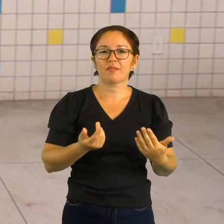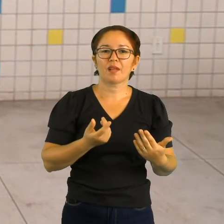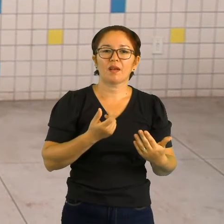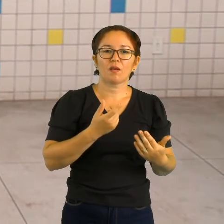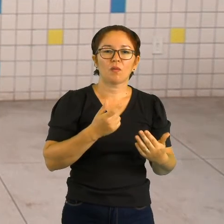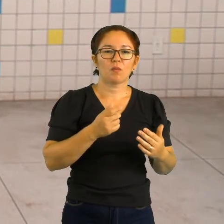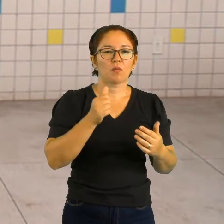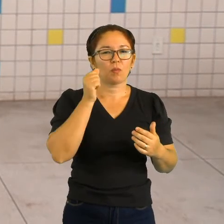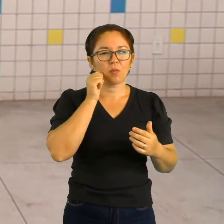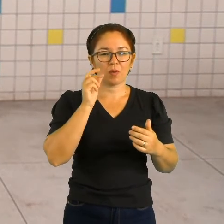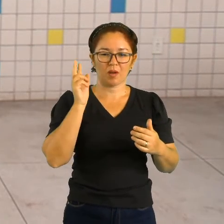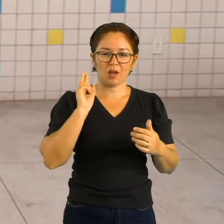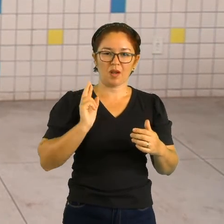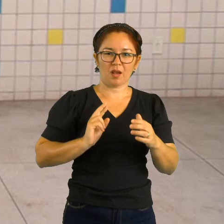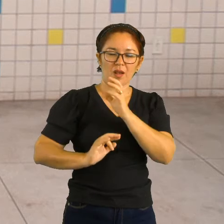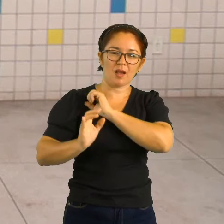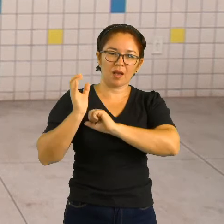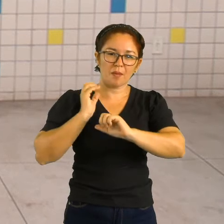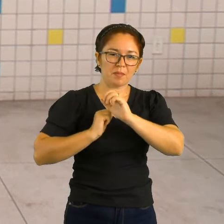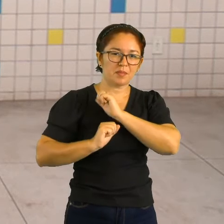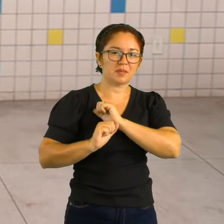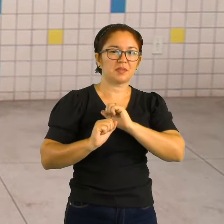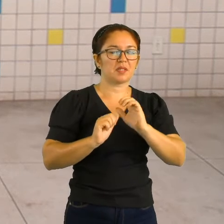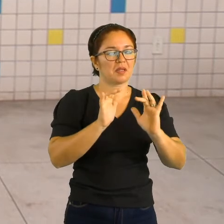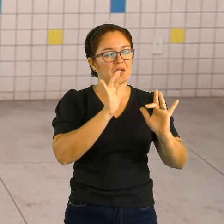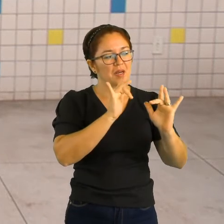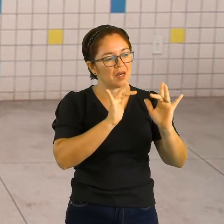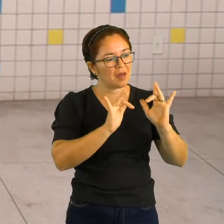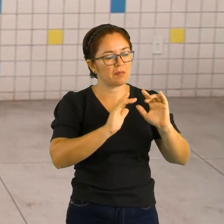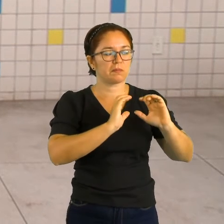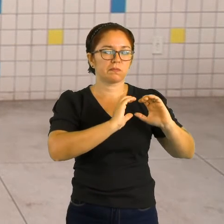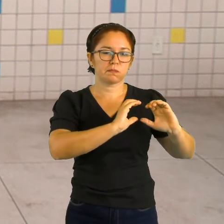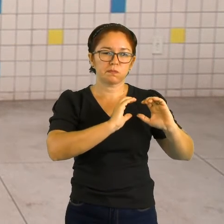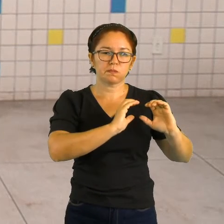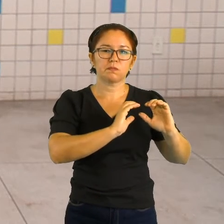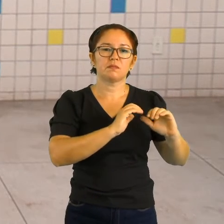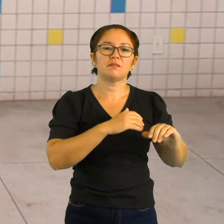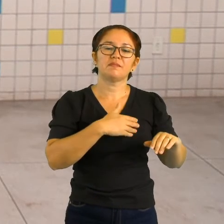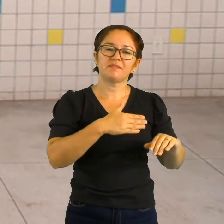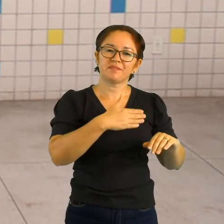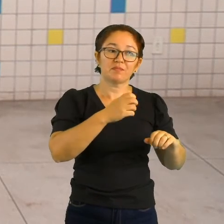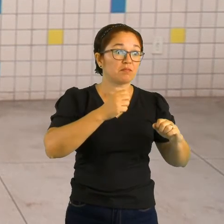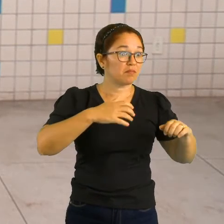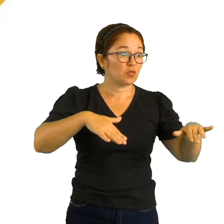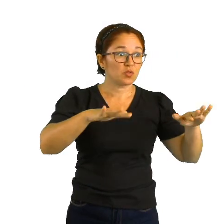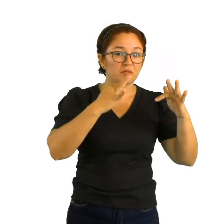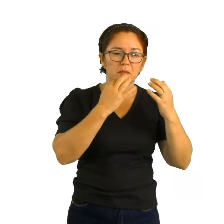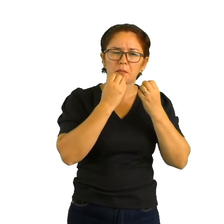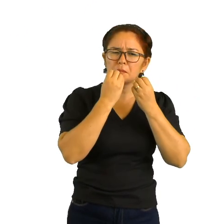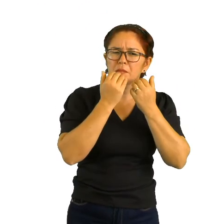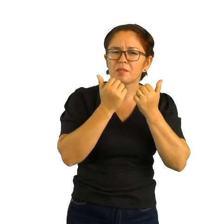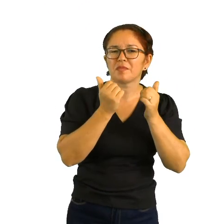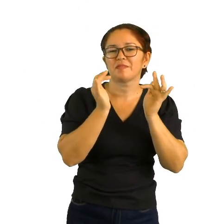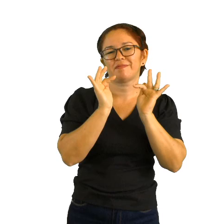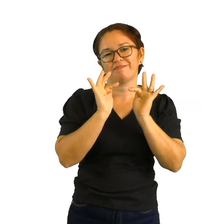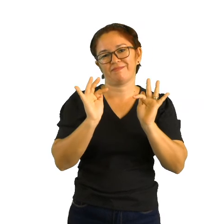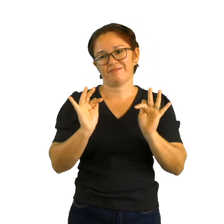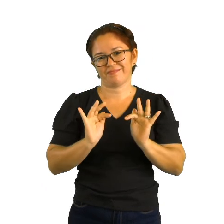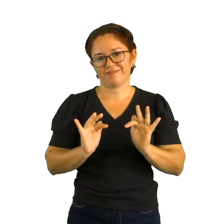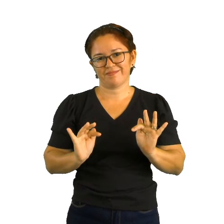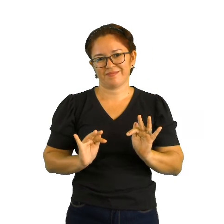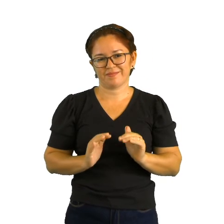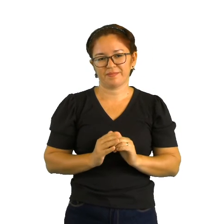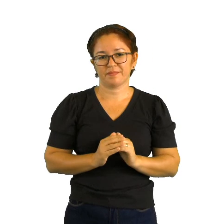viver felizes ali, Rapunzel com seus pais e todos os personagens principais. Aí nós temos o